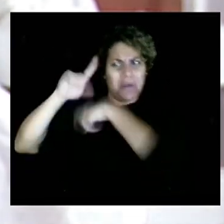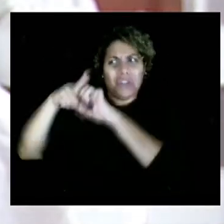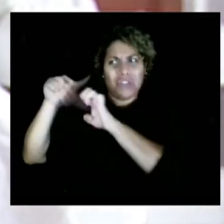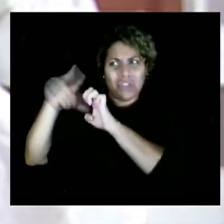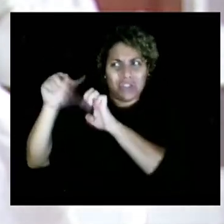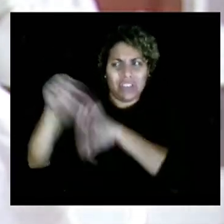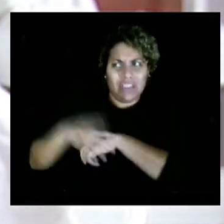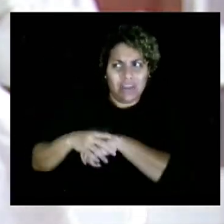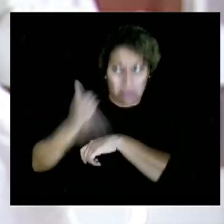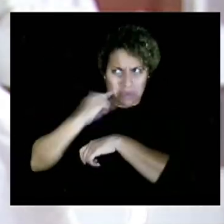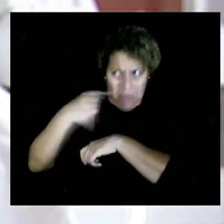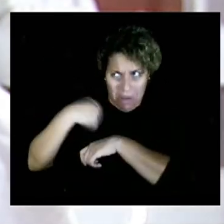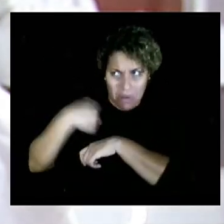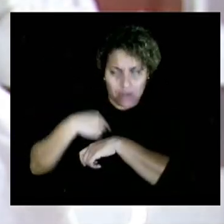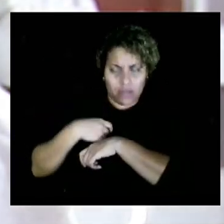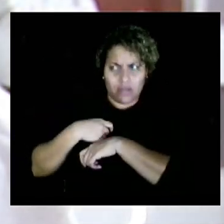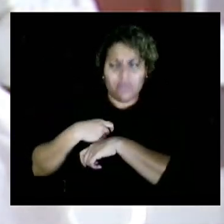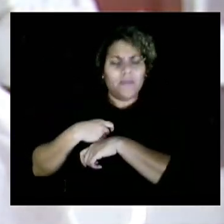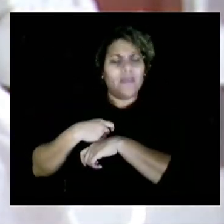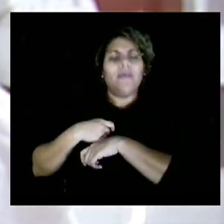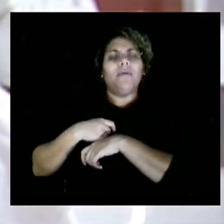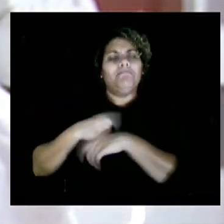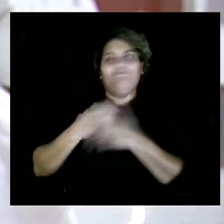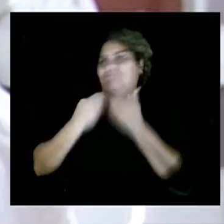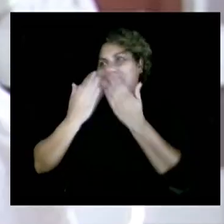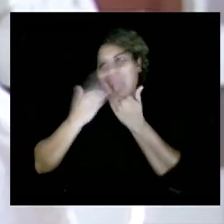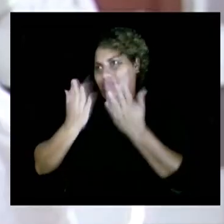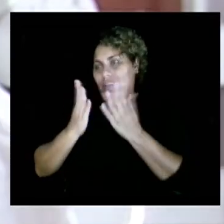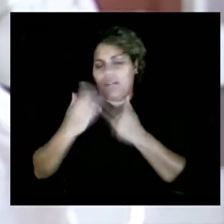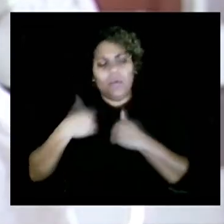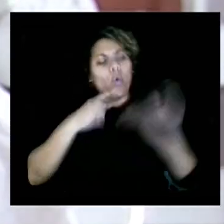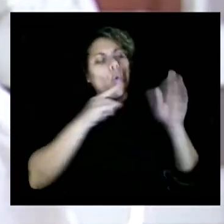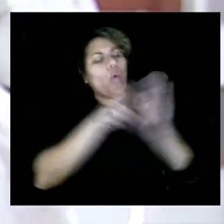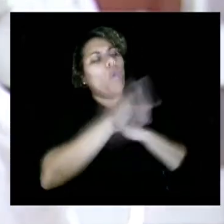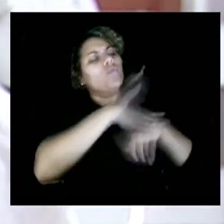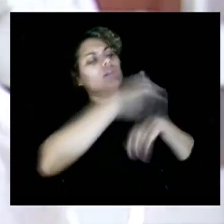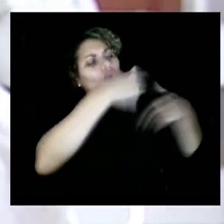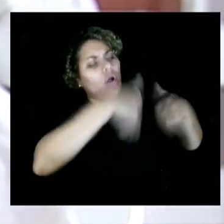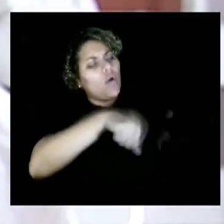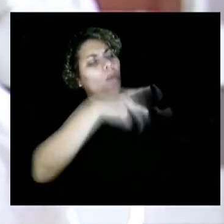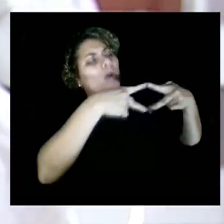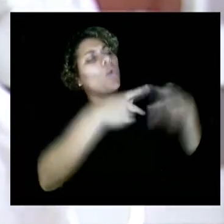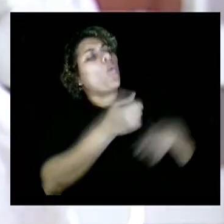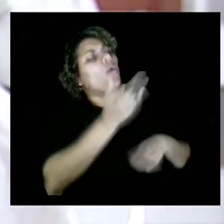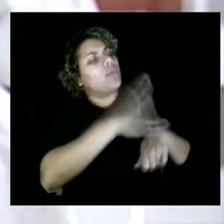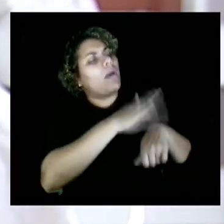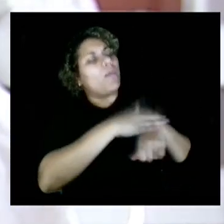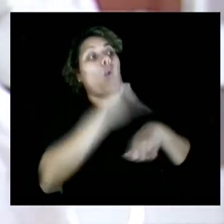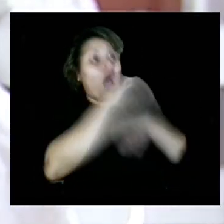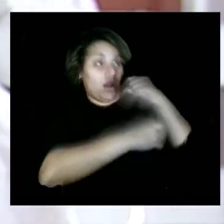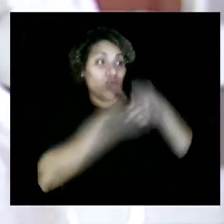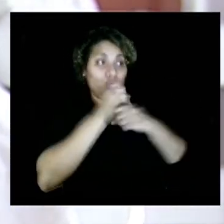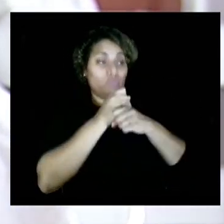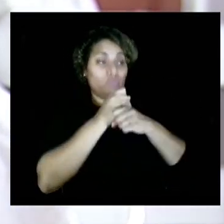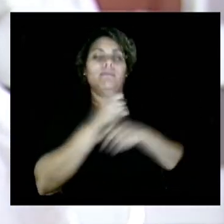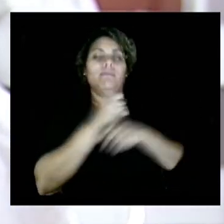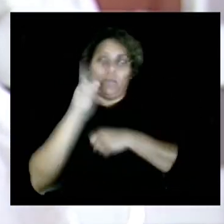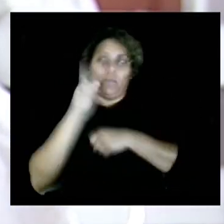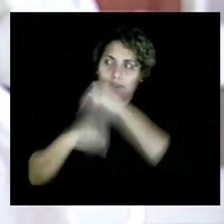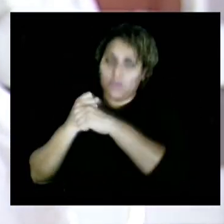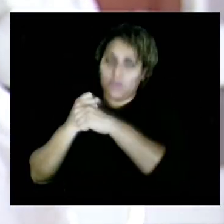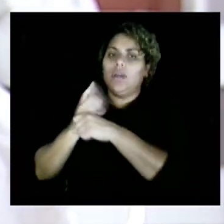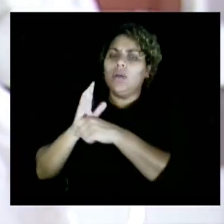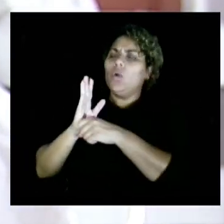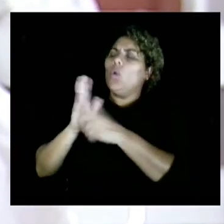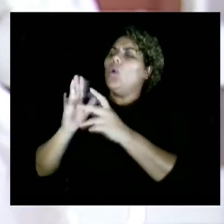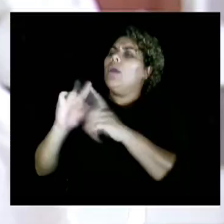1 ano. E quando eu me formei, uma moça que faz unha aqui no bairro falou assim, por que você